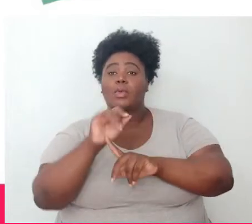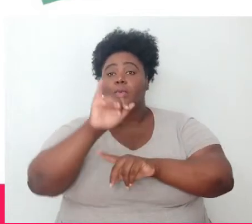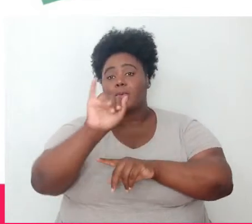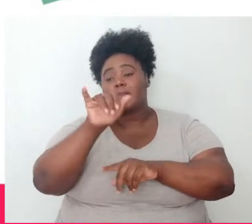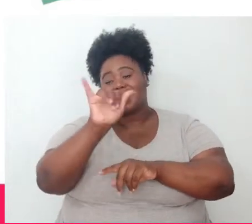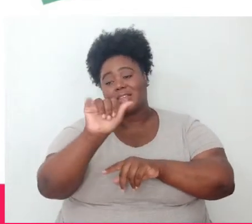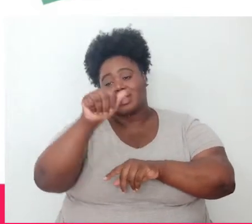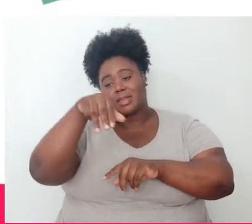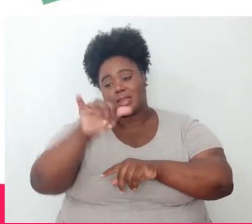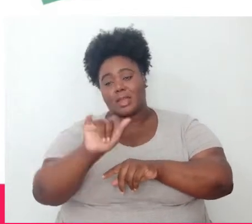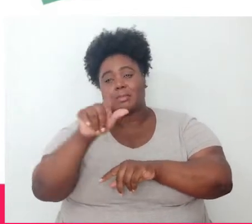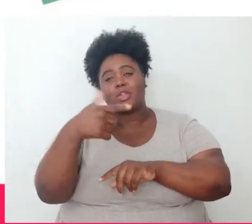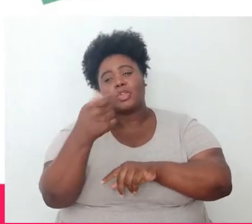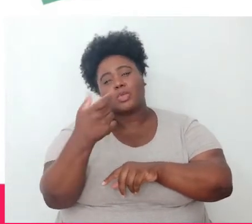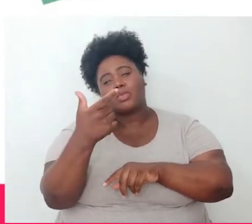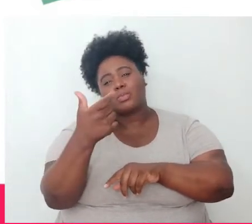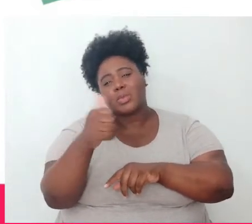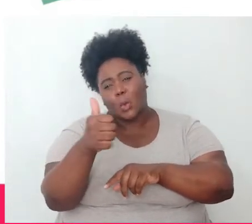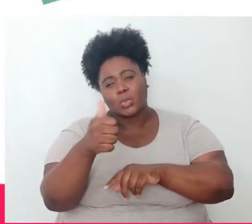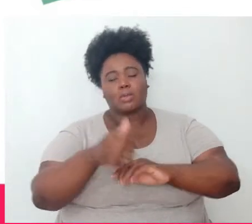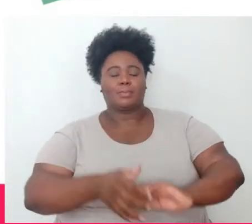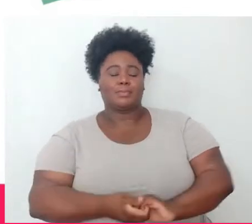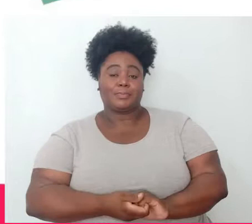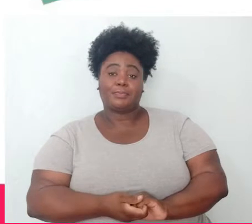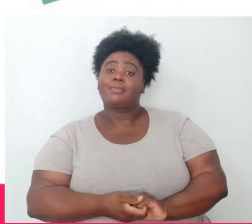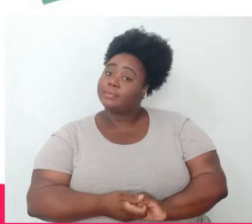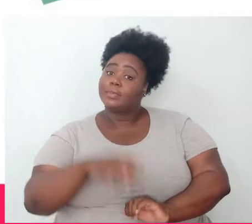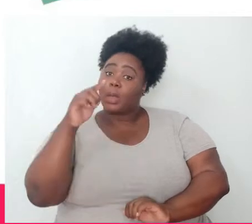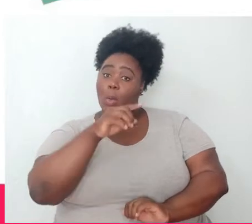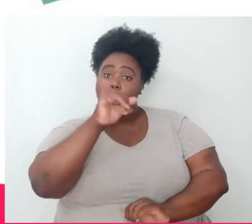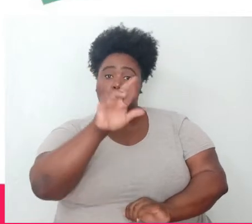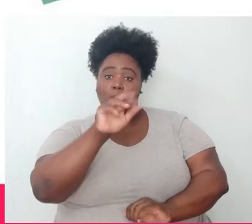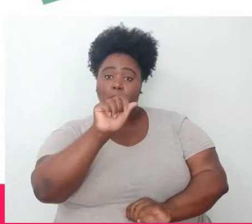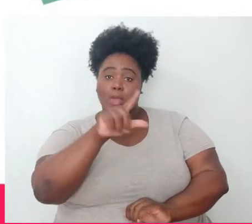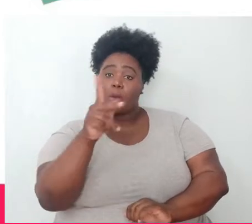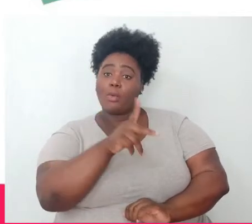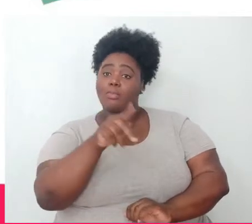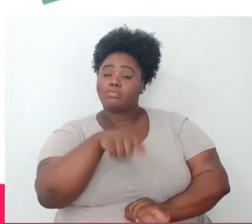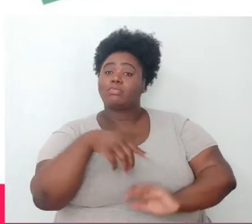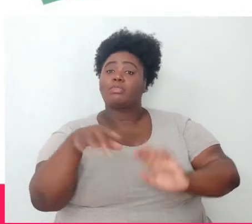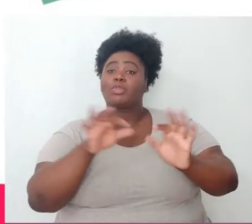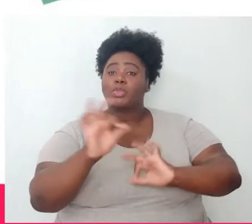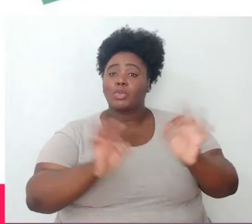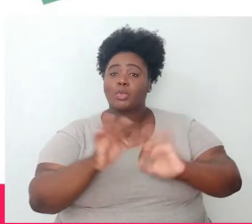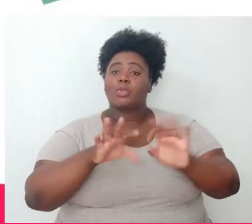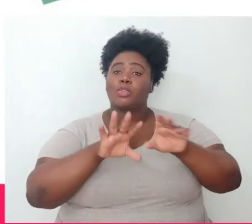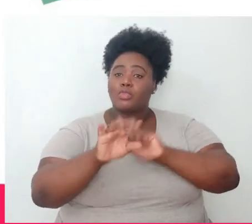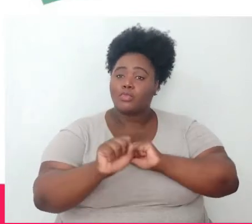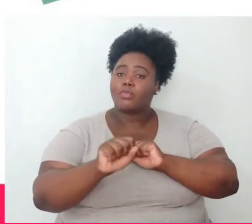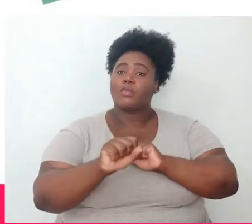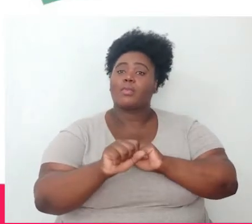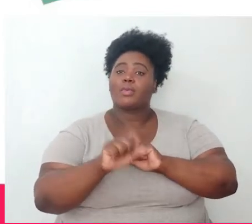IAME, de 2011. O Isael foi 2 vezes professor do programa de formação transversal em